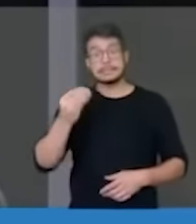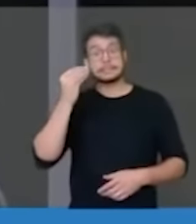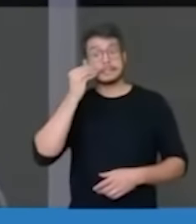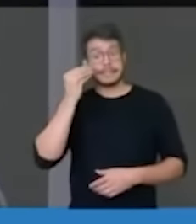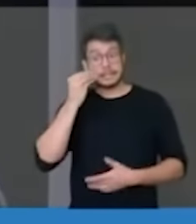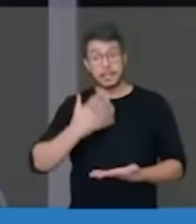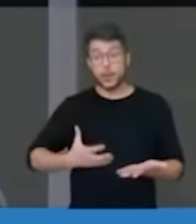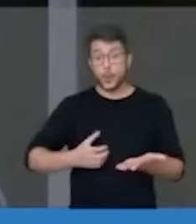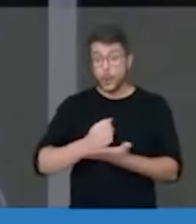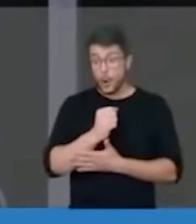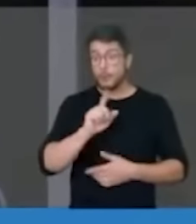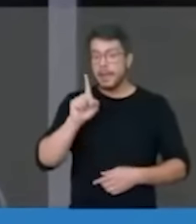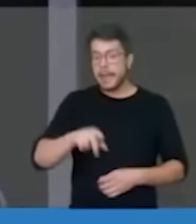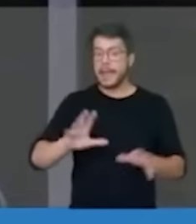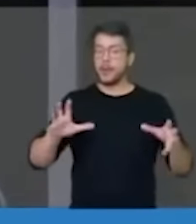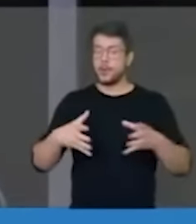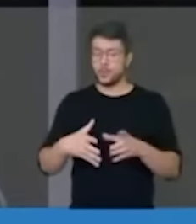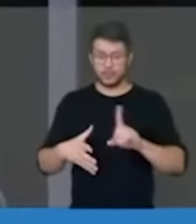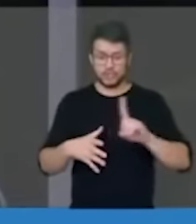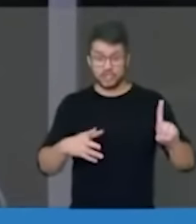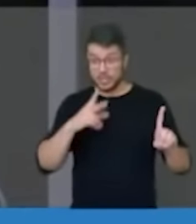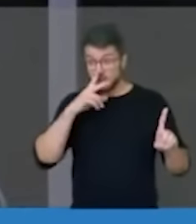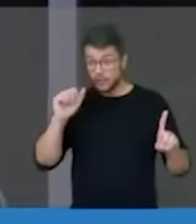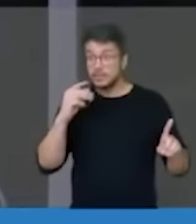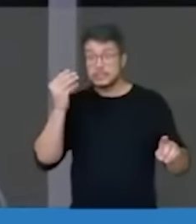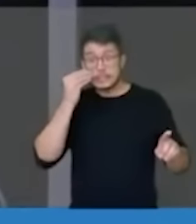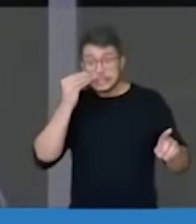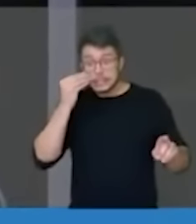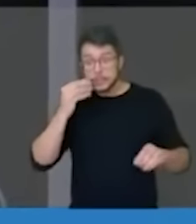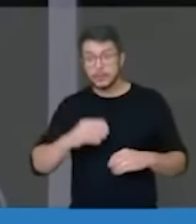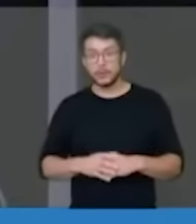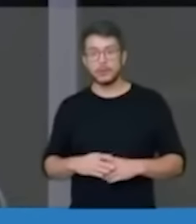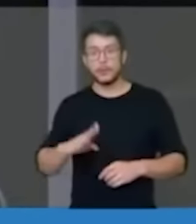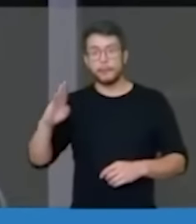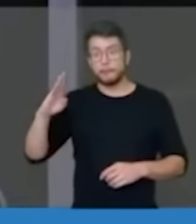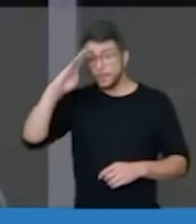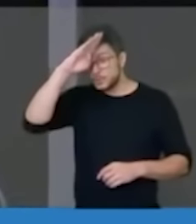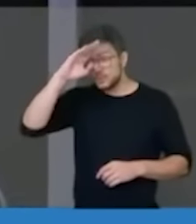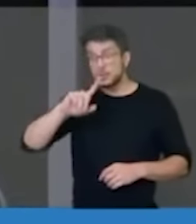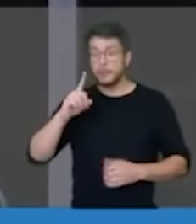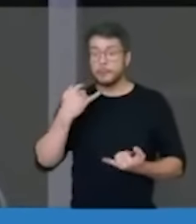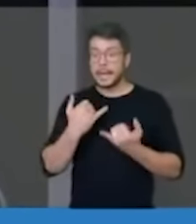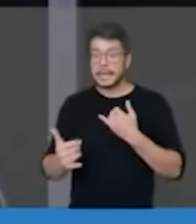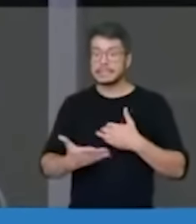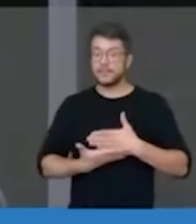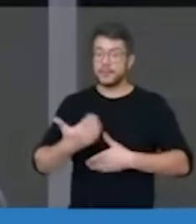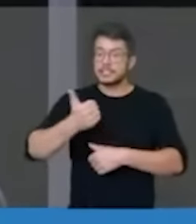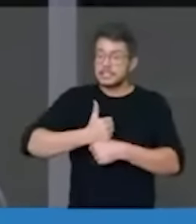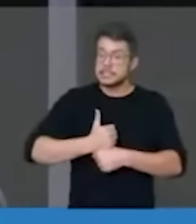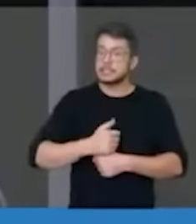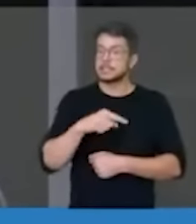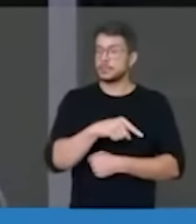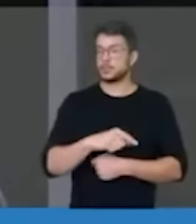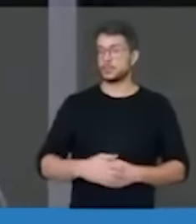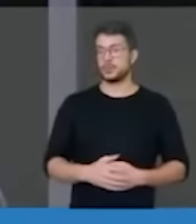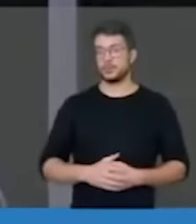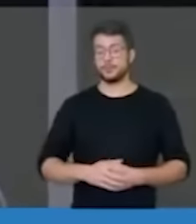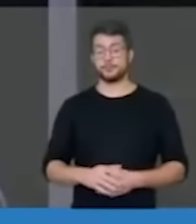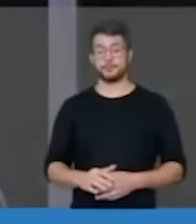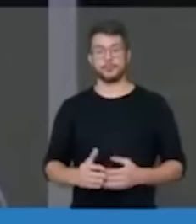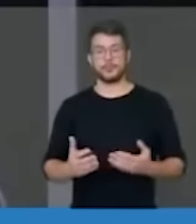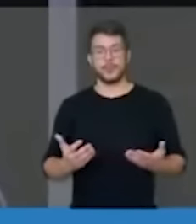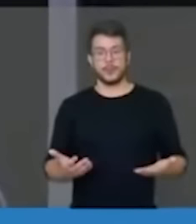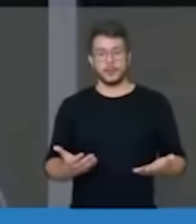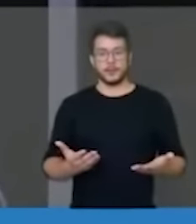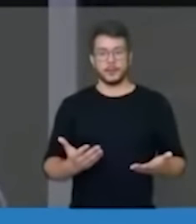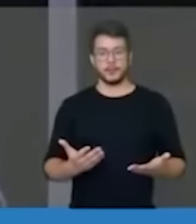que a extrema-direita fez. O bolsonarismo é uma vertente fascista, neofascista nesse país. E o que eles tentaram, e